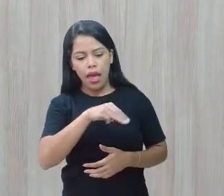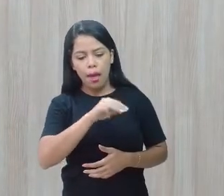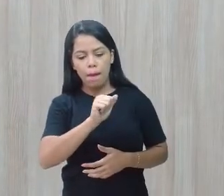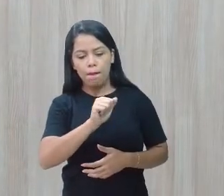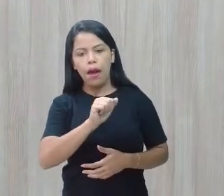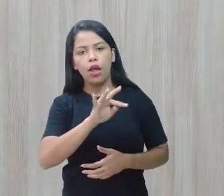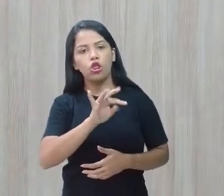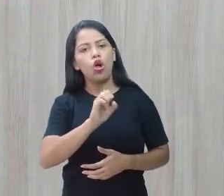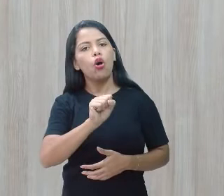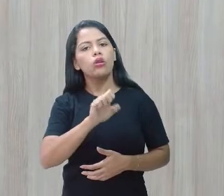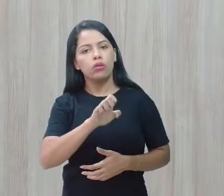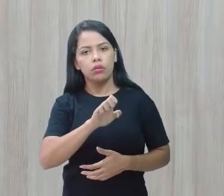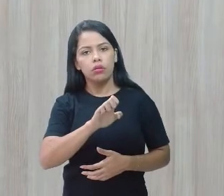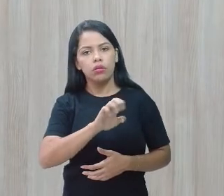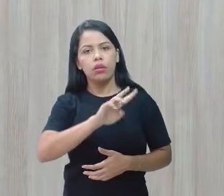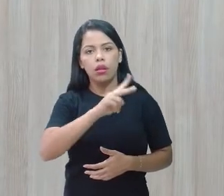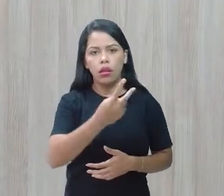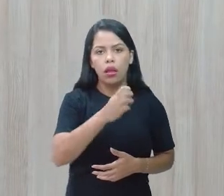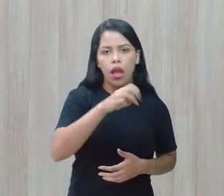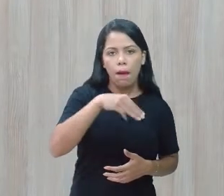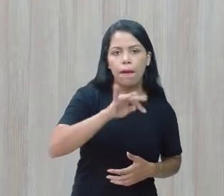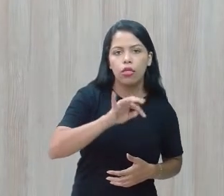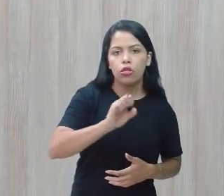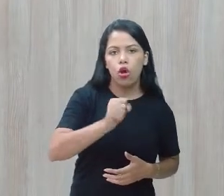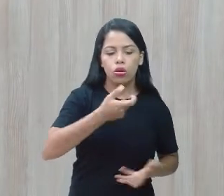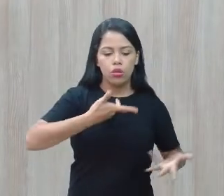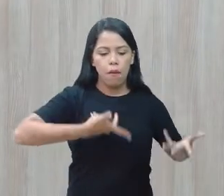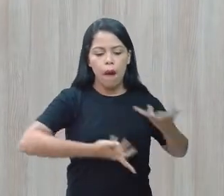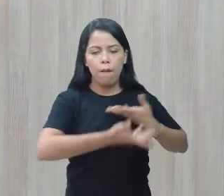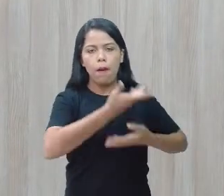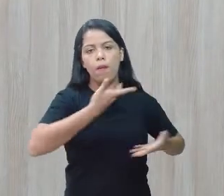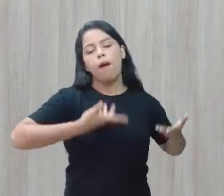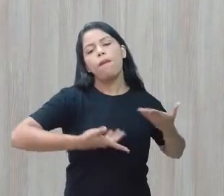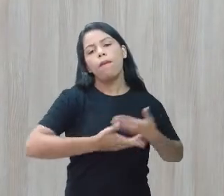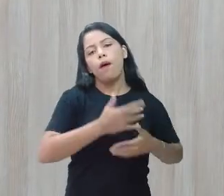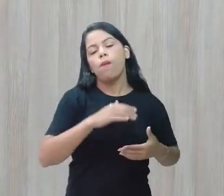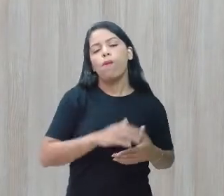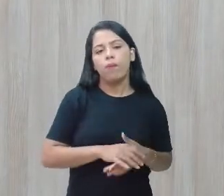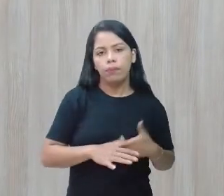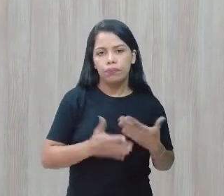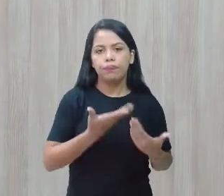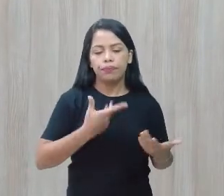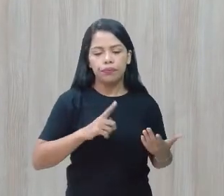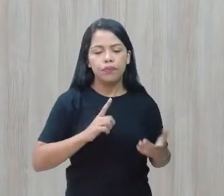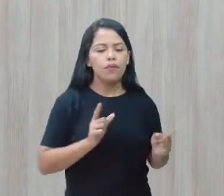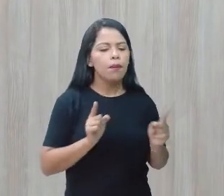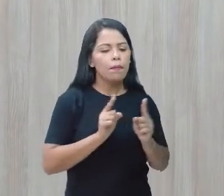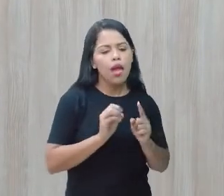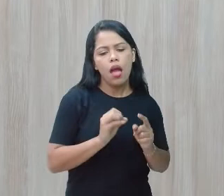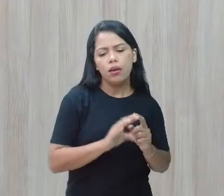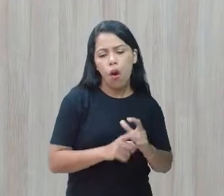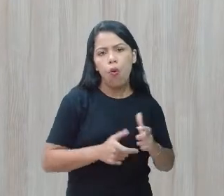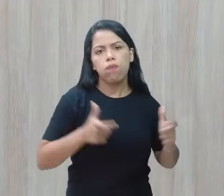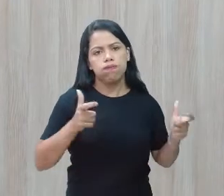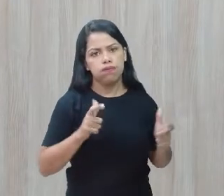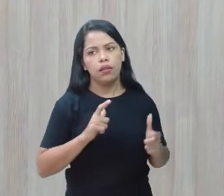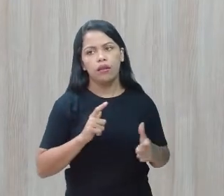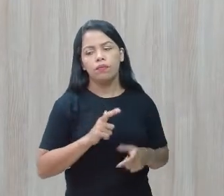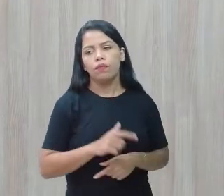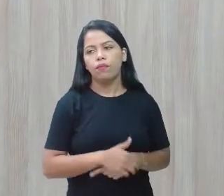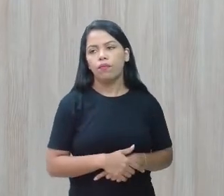aí que faz essas trocas gasosas. Então, a pequena e a grande circulação acontece para que ocorram as trocas